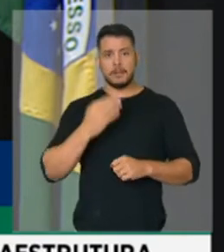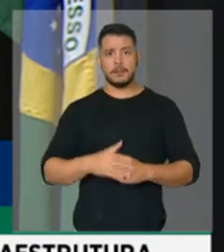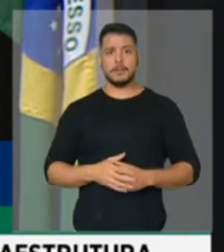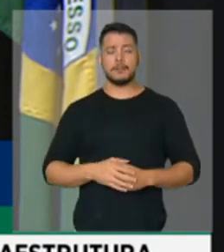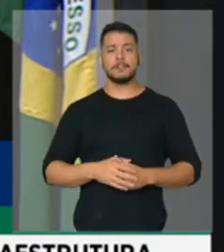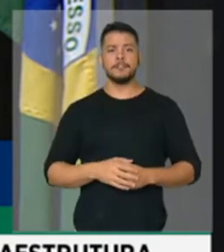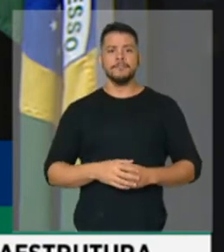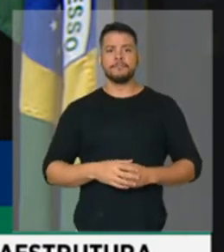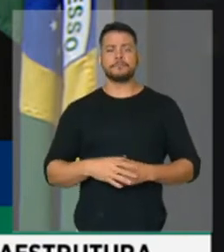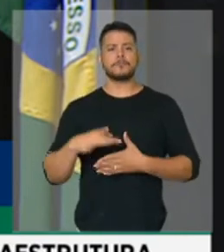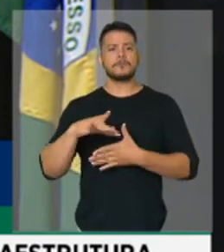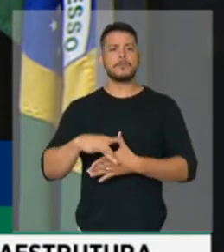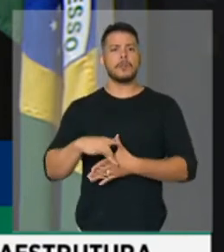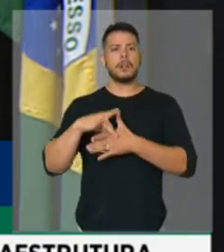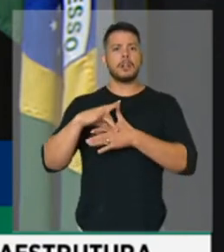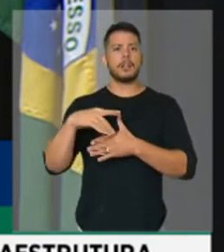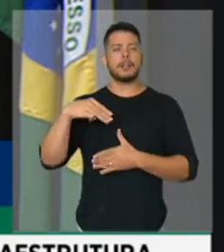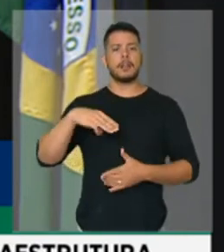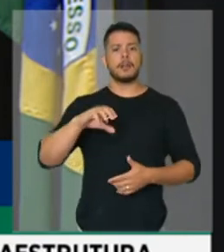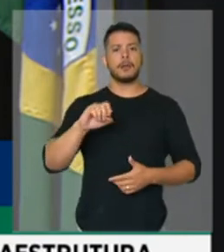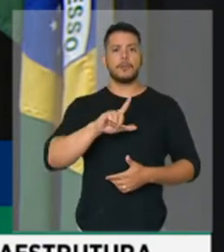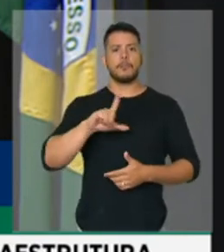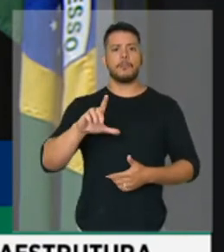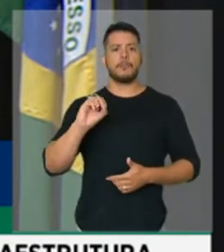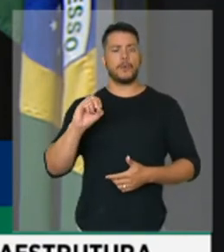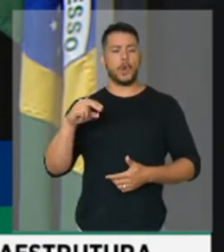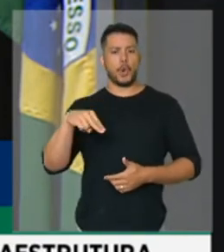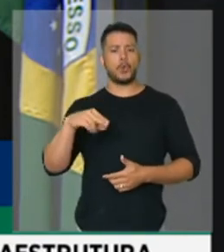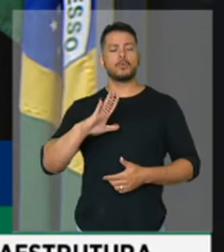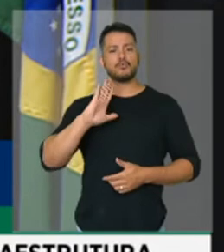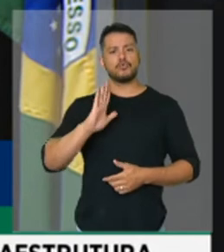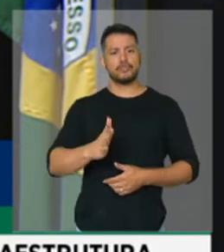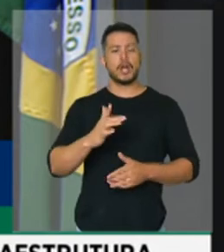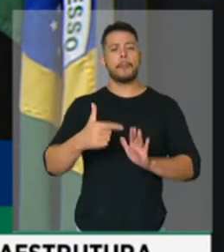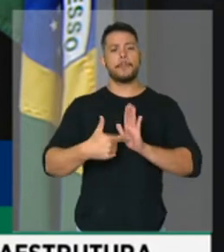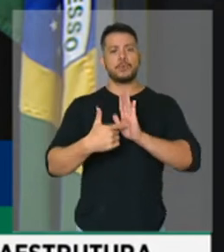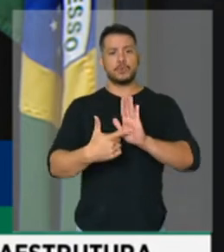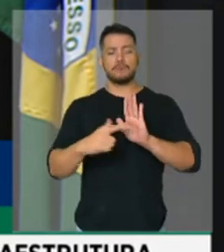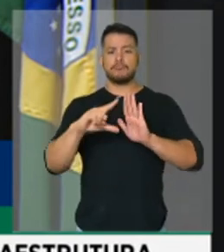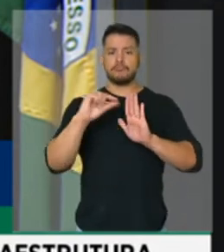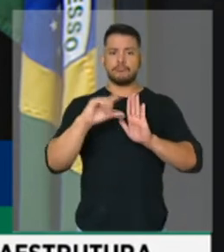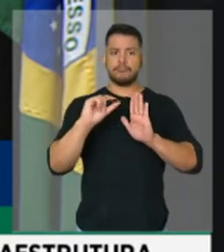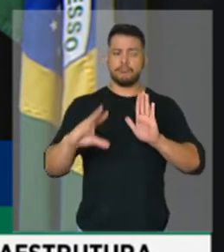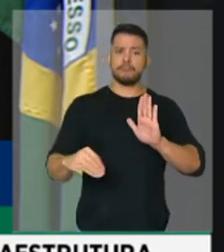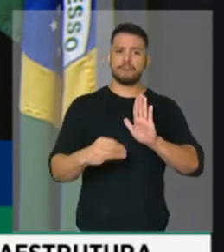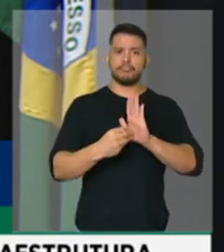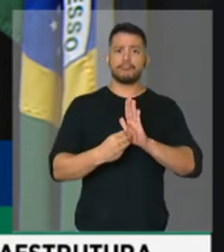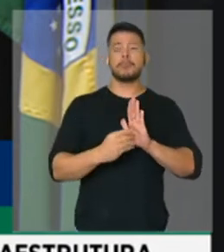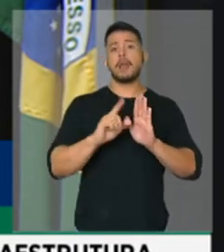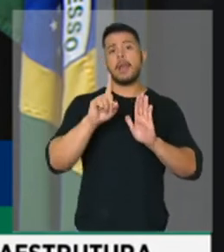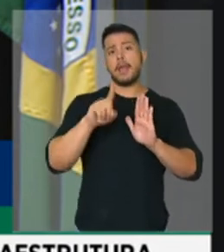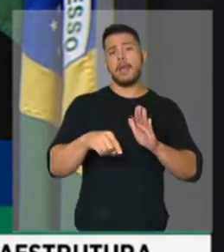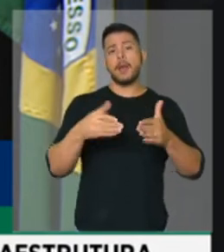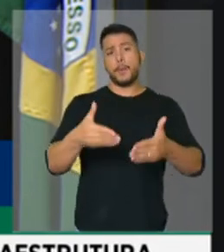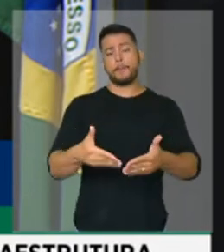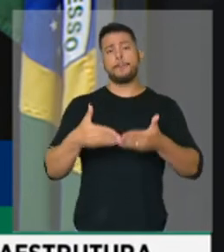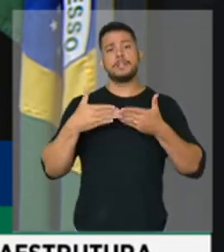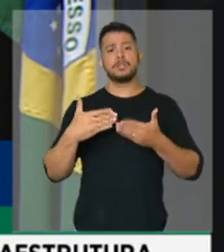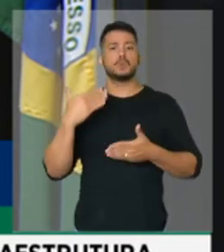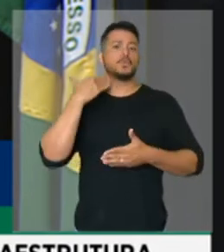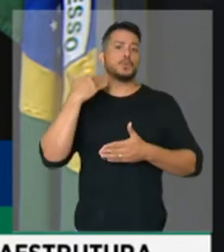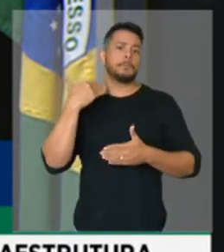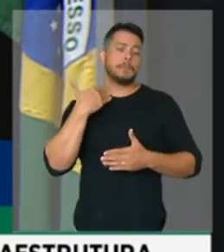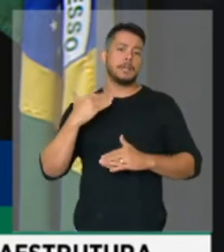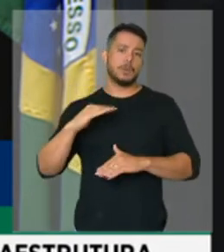Molon. Ele, inclusive, nos disse que este é um pleito dos bancos de desenvolvimento,